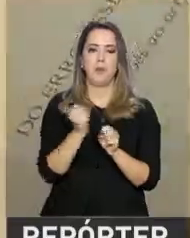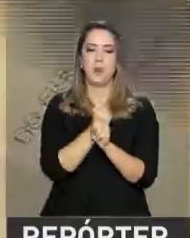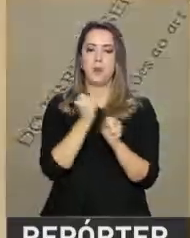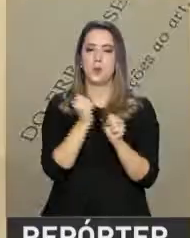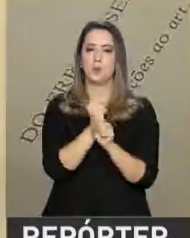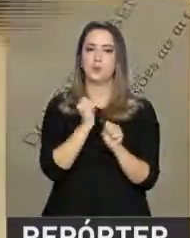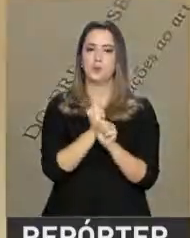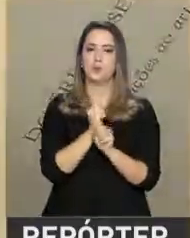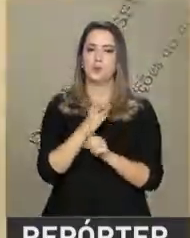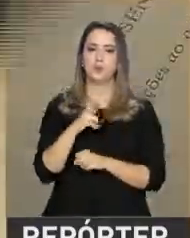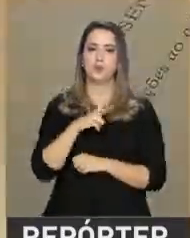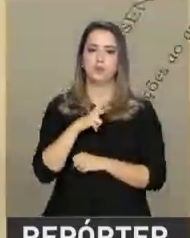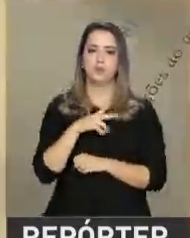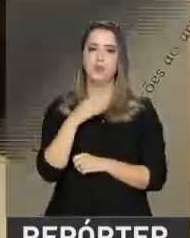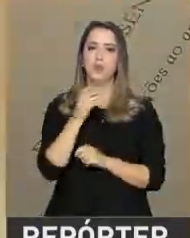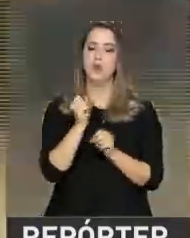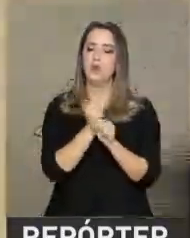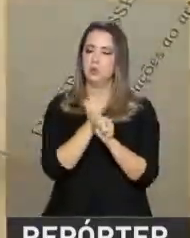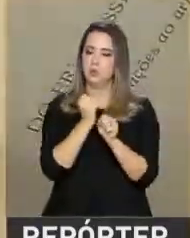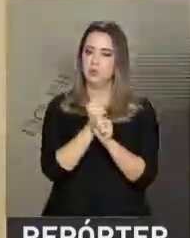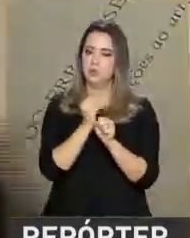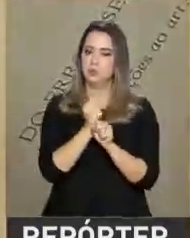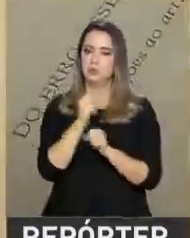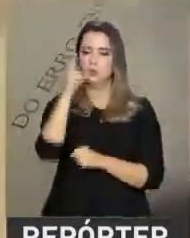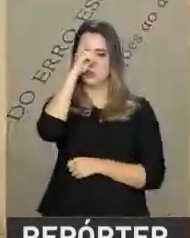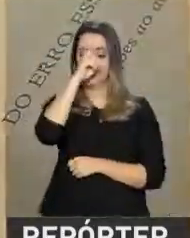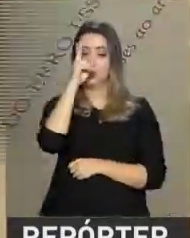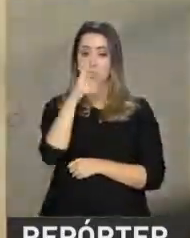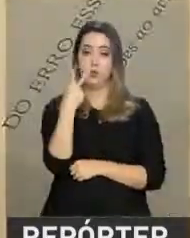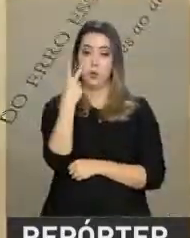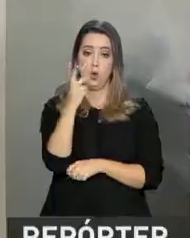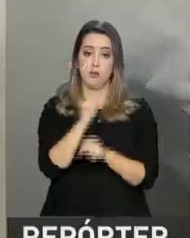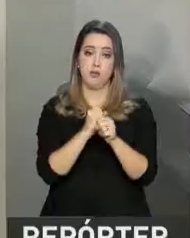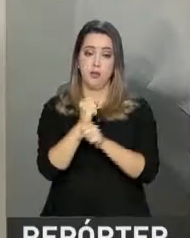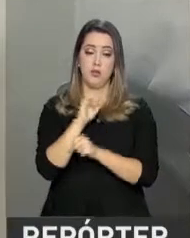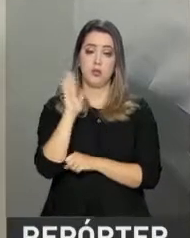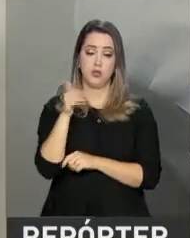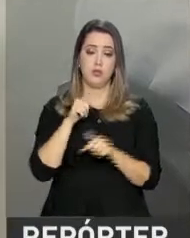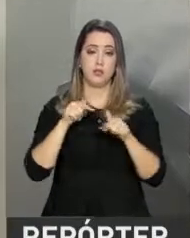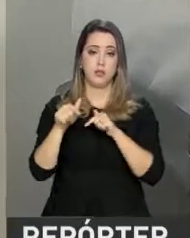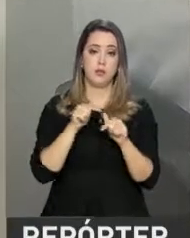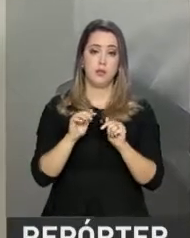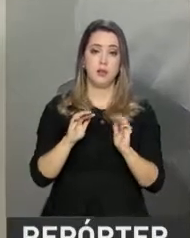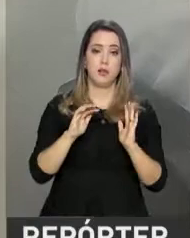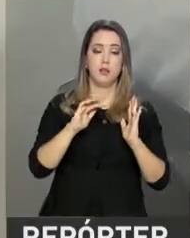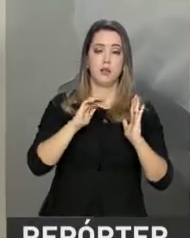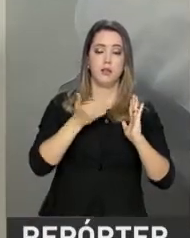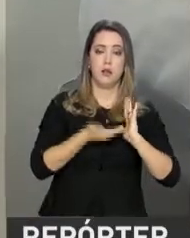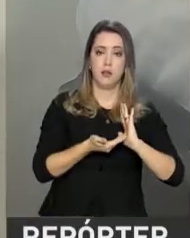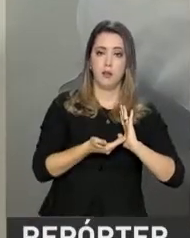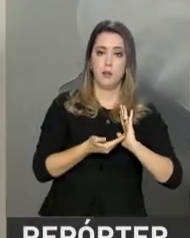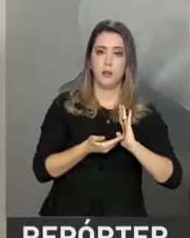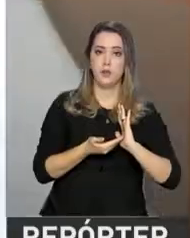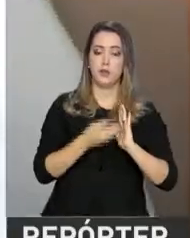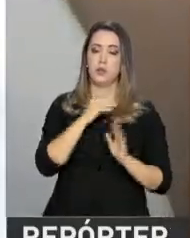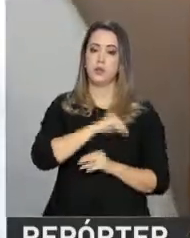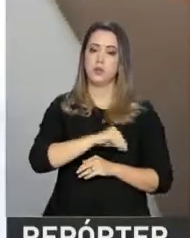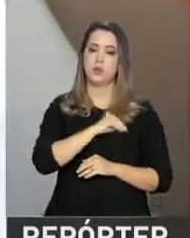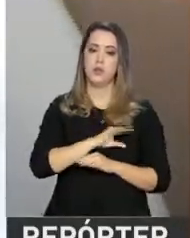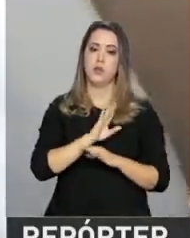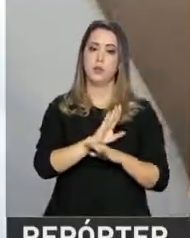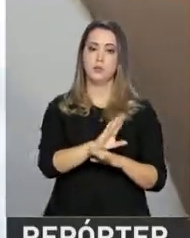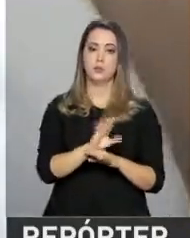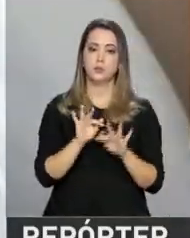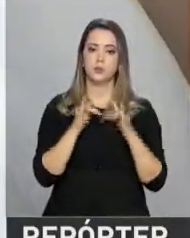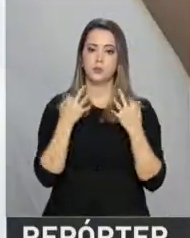há quase dois anos ele trabalha no laboratório de higienização de livros da câmara dos deputados com o salário ajuda